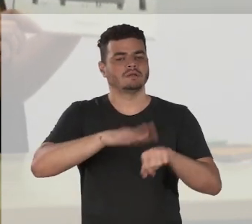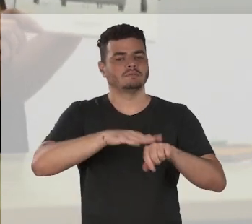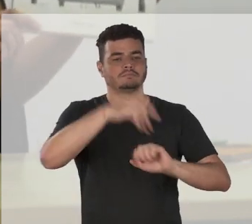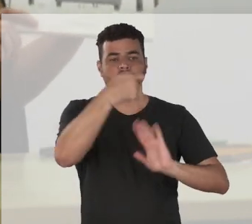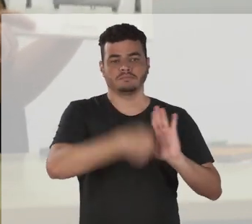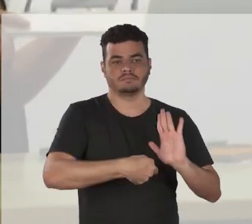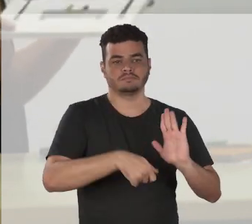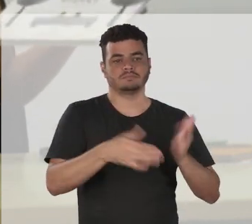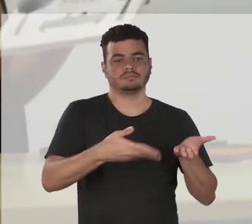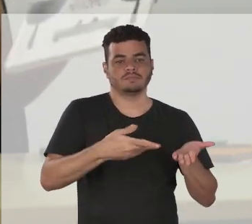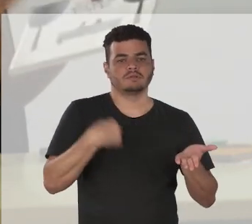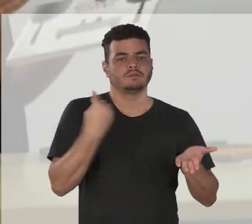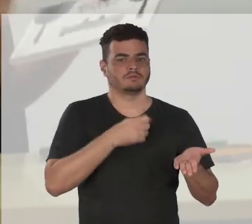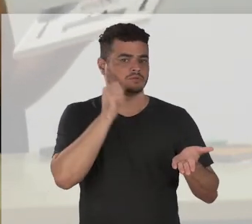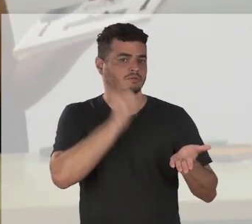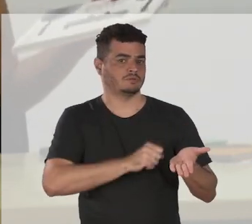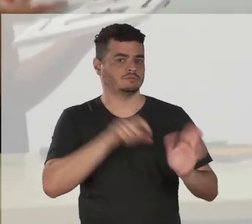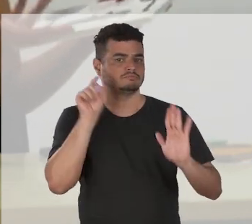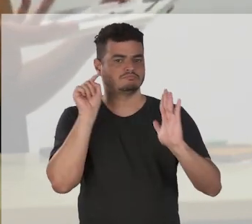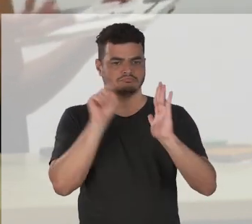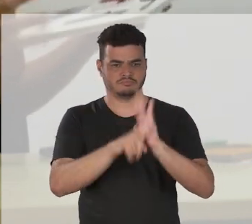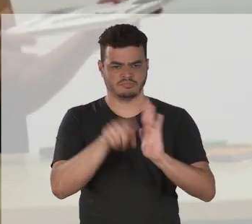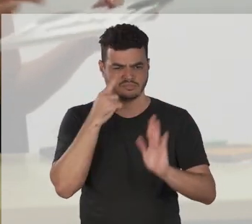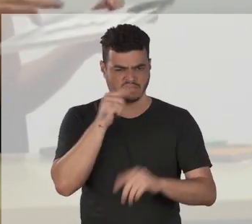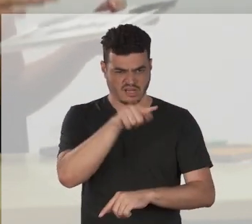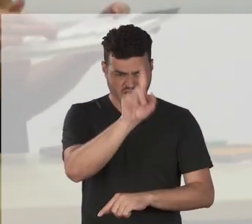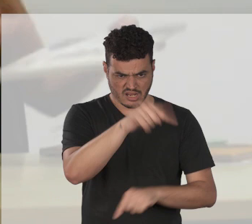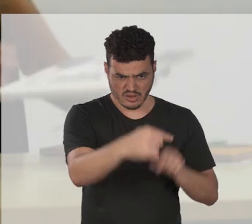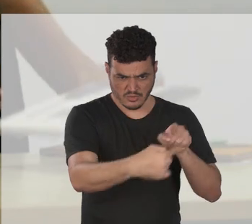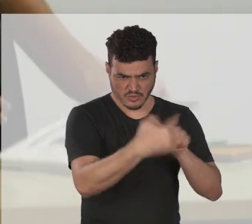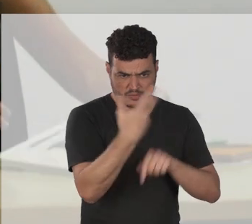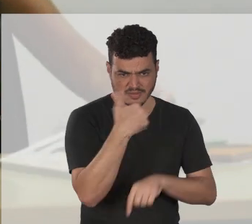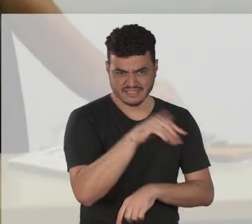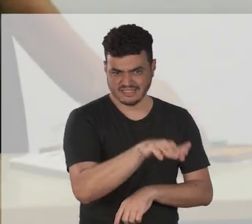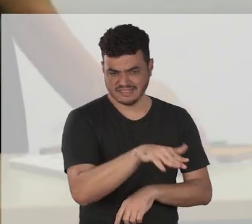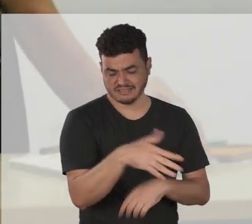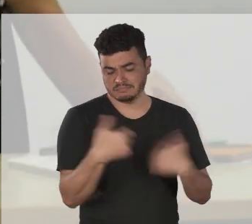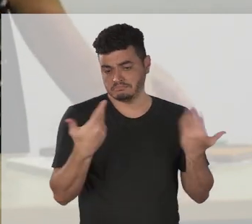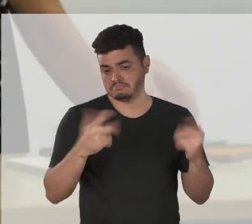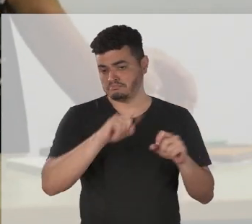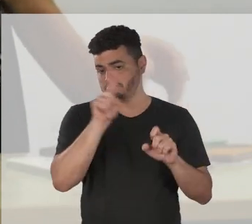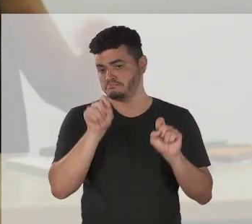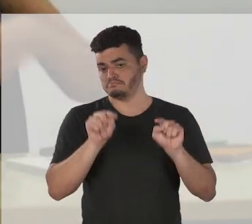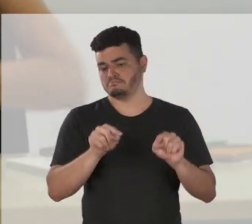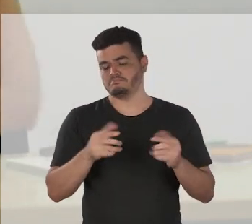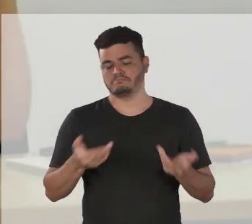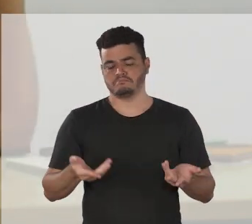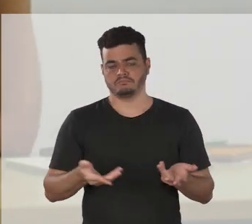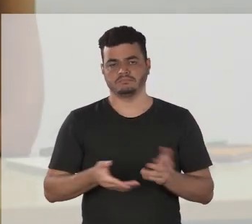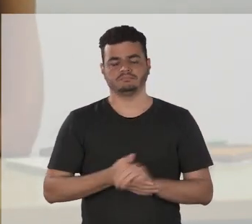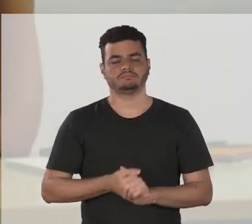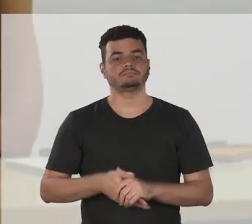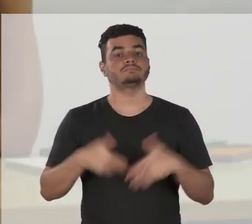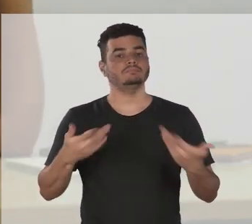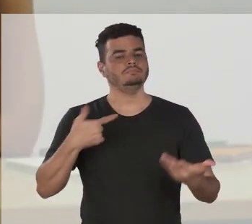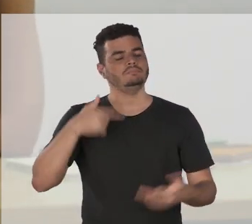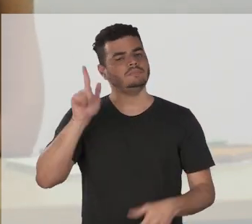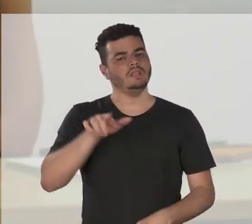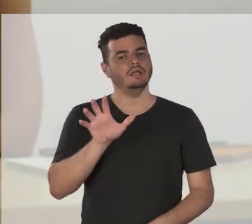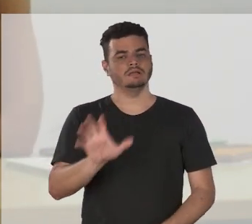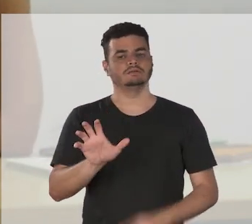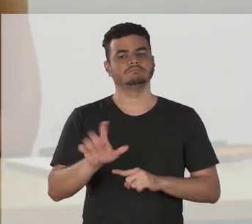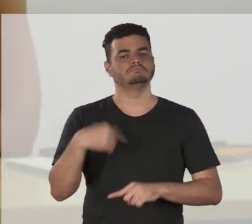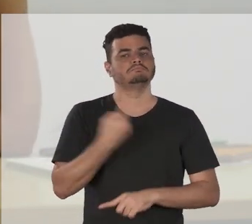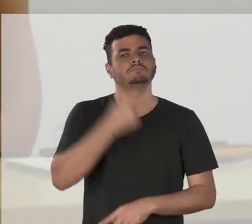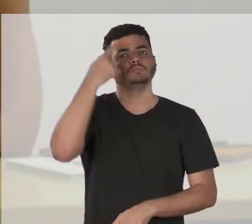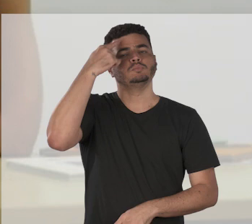Vanik, também é outro dos livros que podemos perguntar pelo destinatário, claramente.